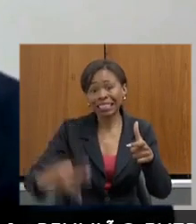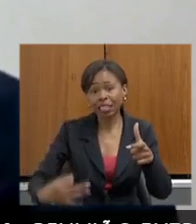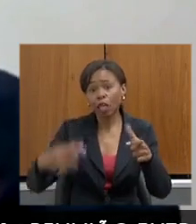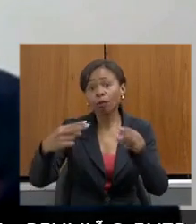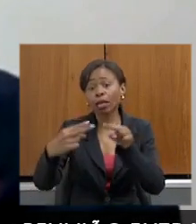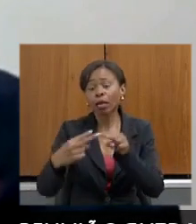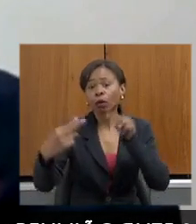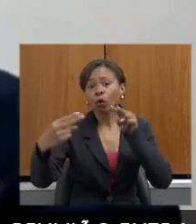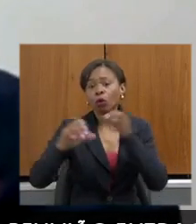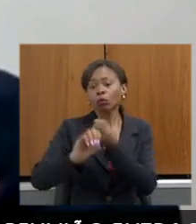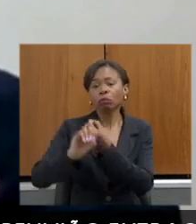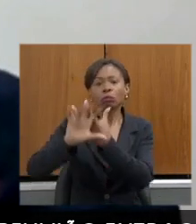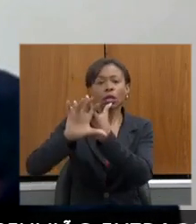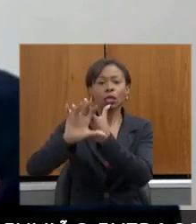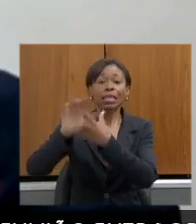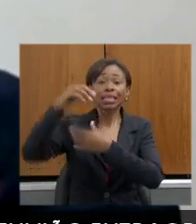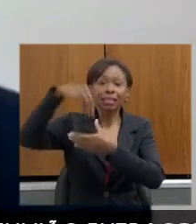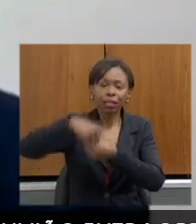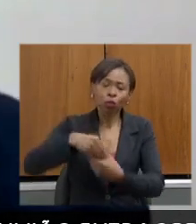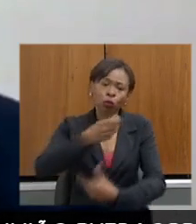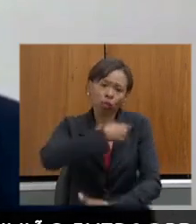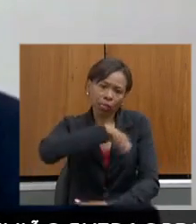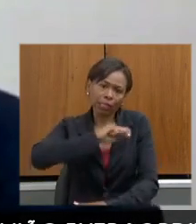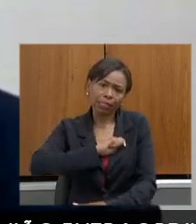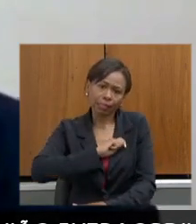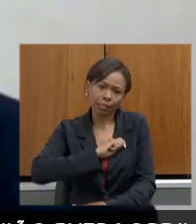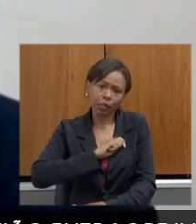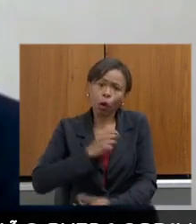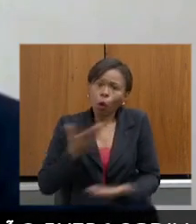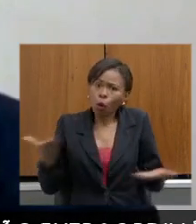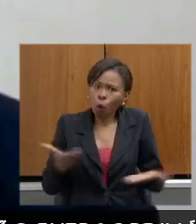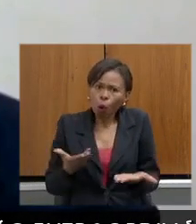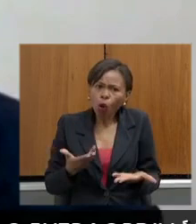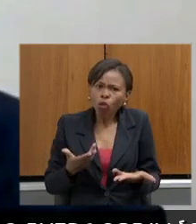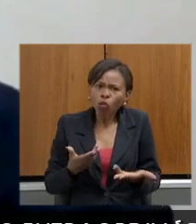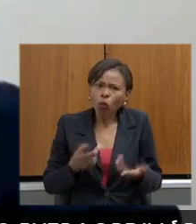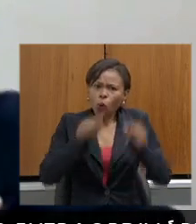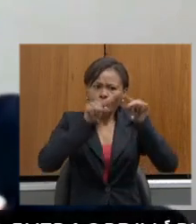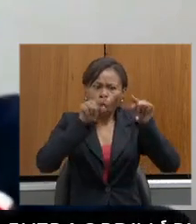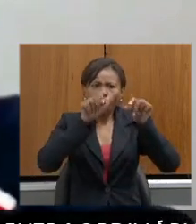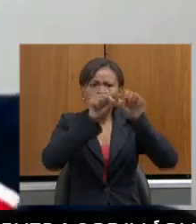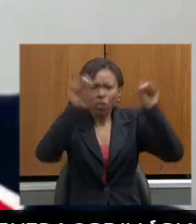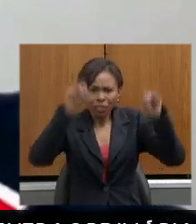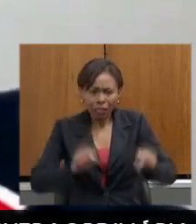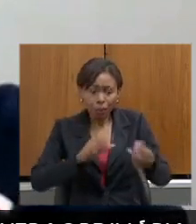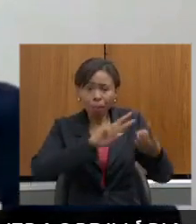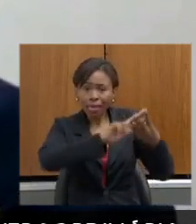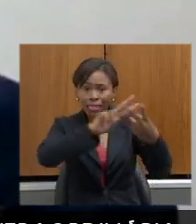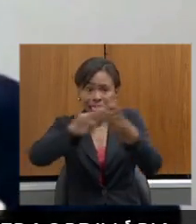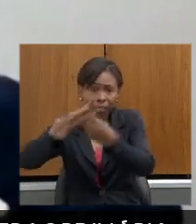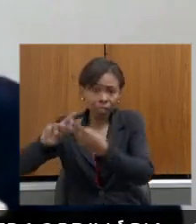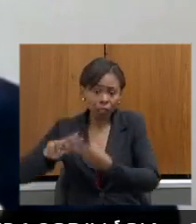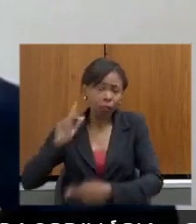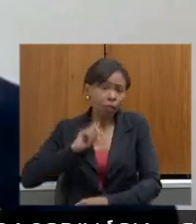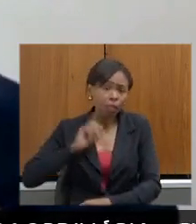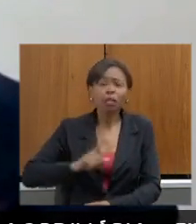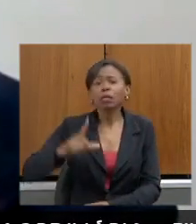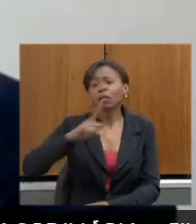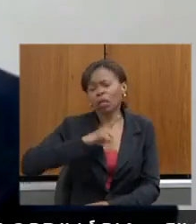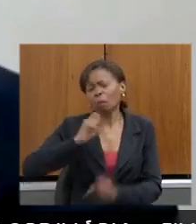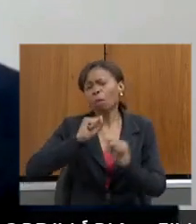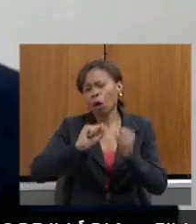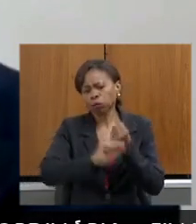dentro das delegacias hoje todos os presídios de Minas Gerais já tem a estrutura para video